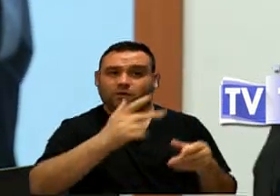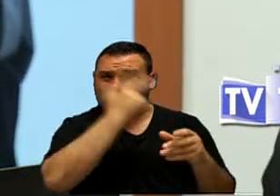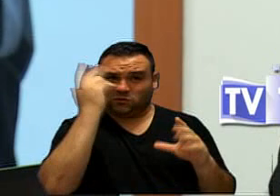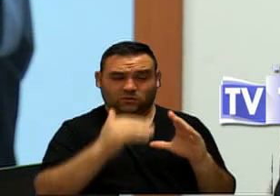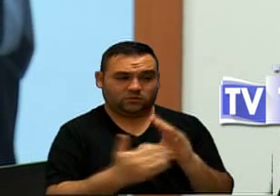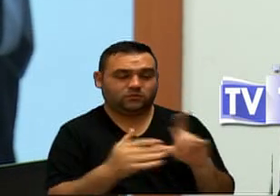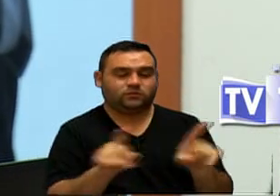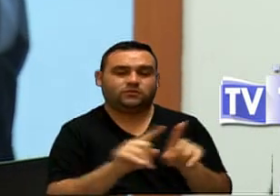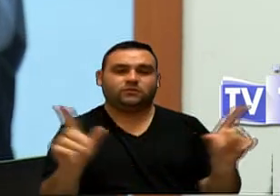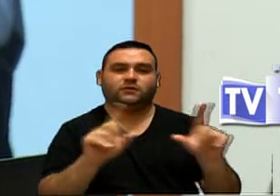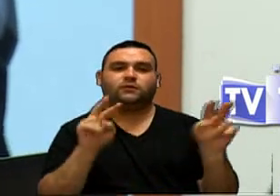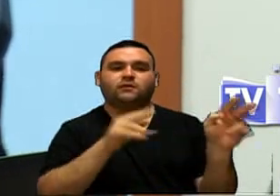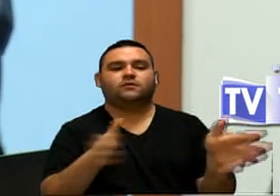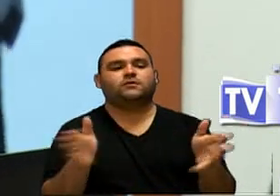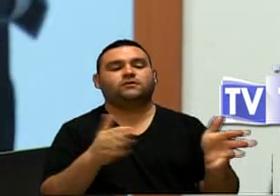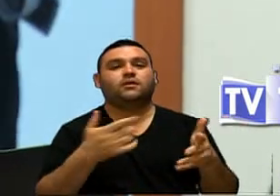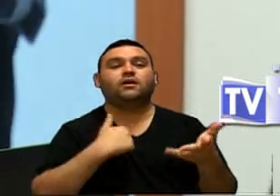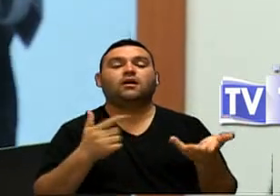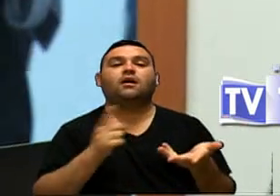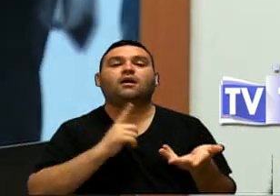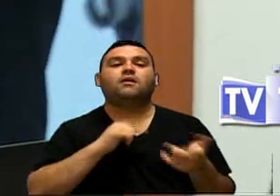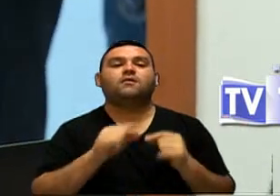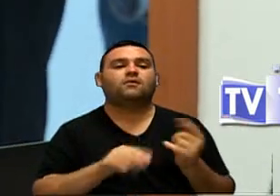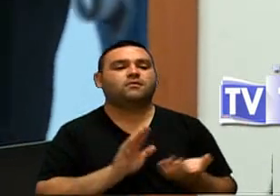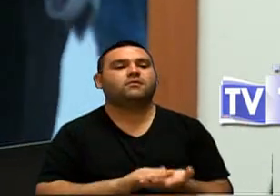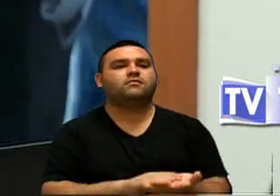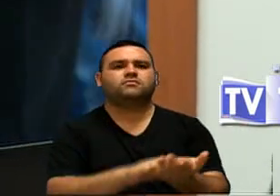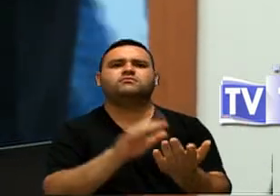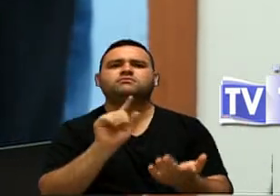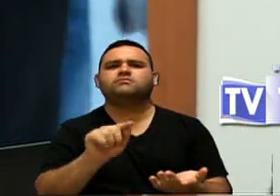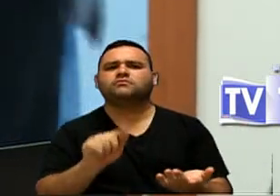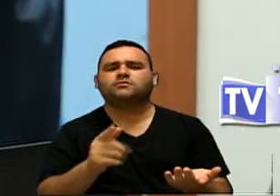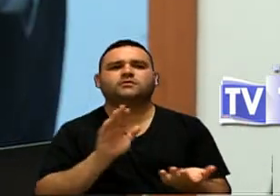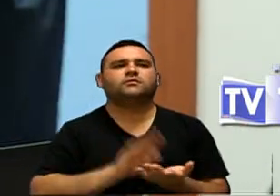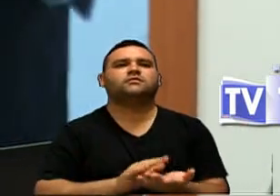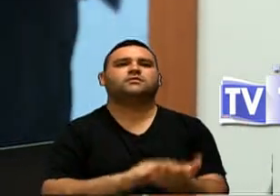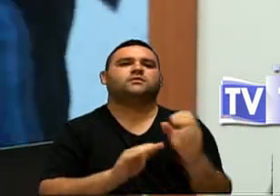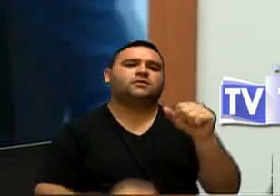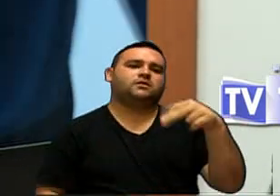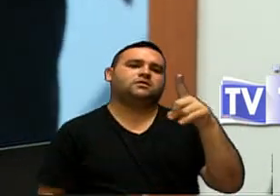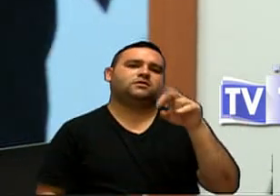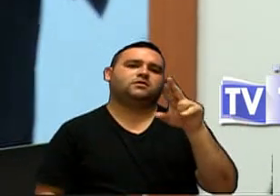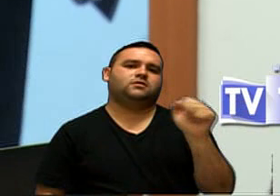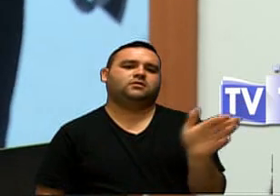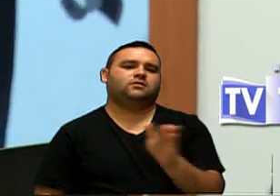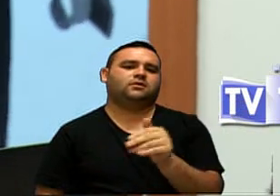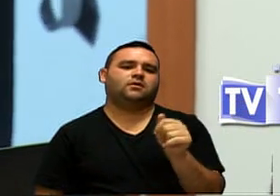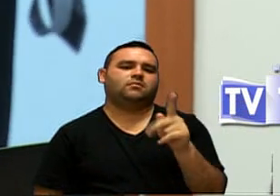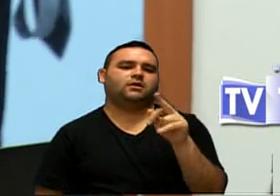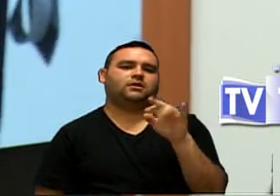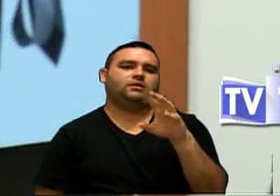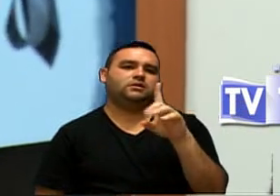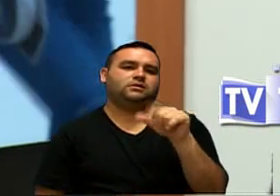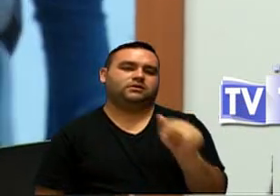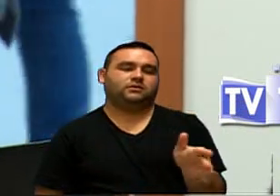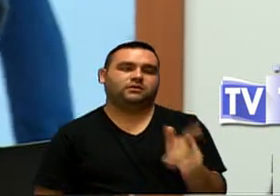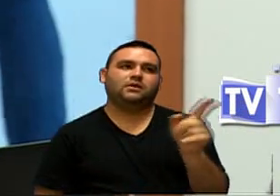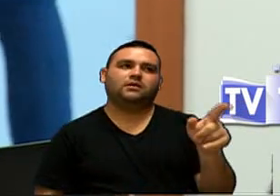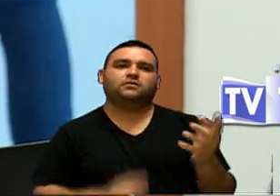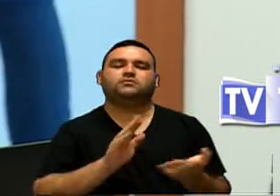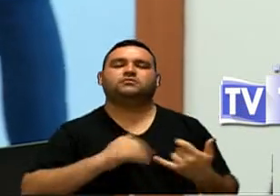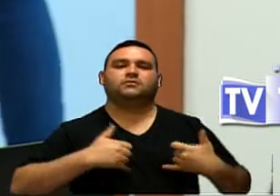que nos assiste aqui. É voto de congratulações. Voto de congratulações à senhora Sandra Aparecida Silvana, minha irmã que